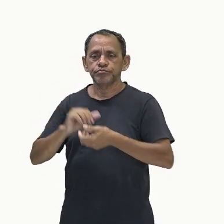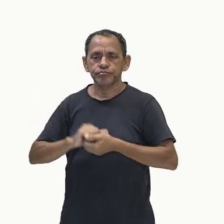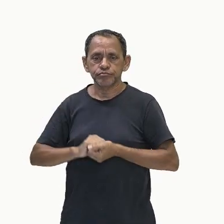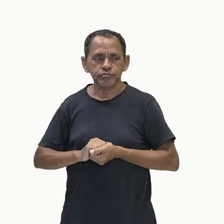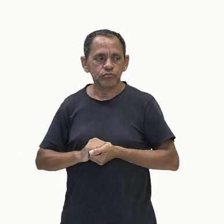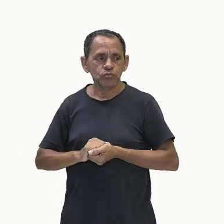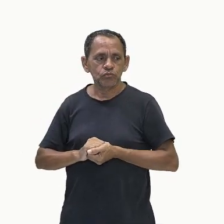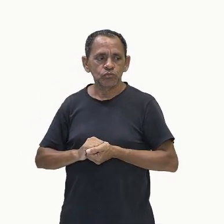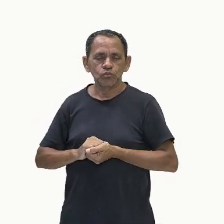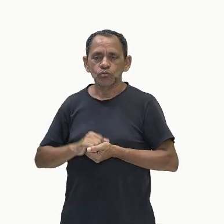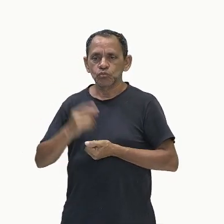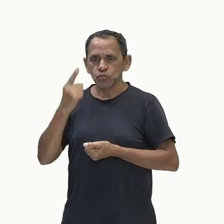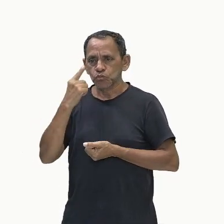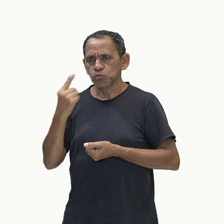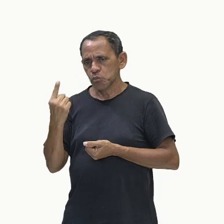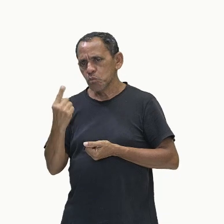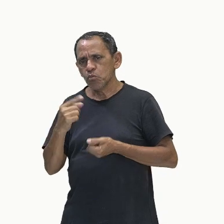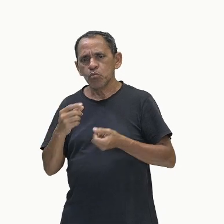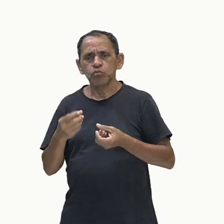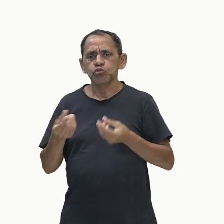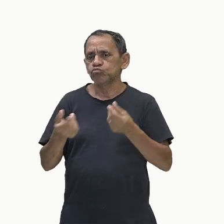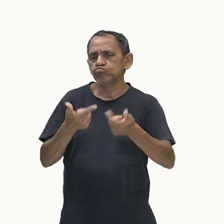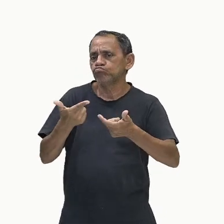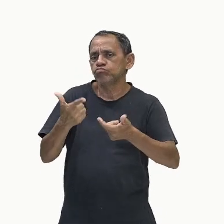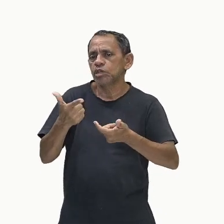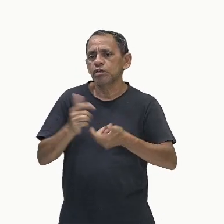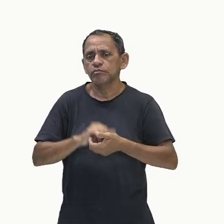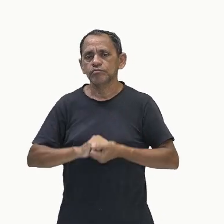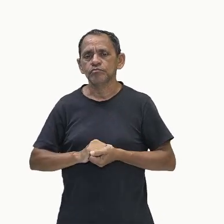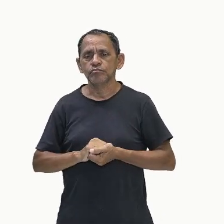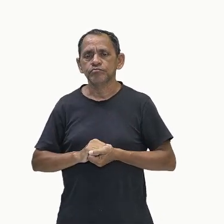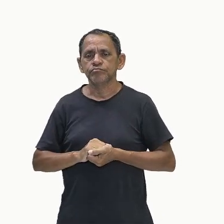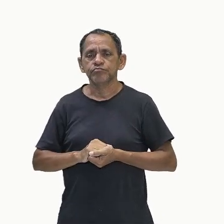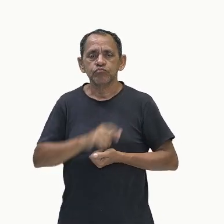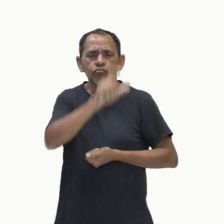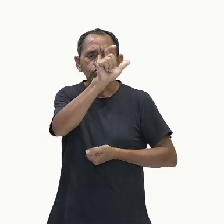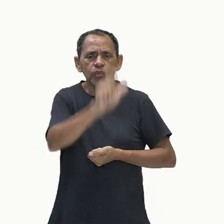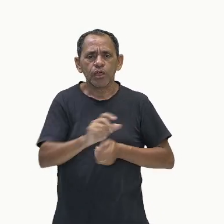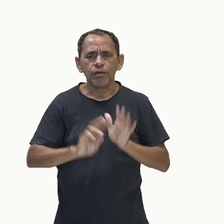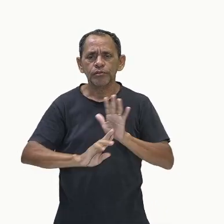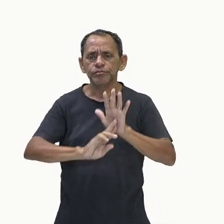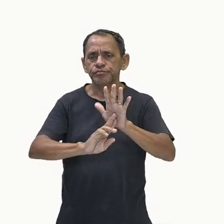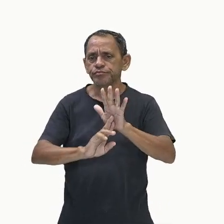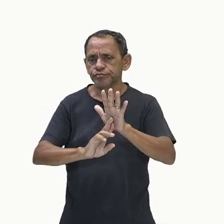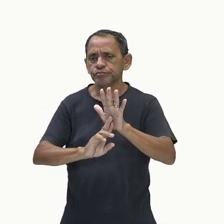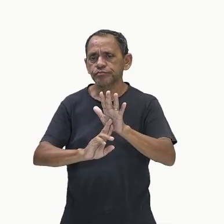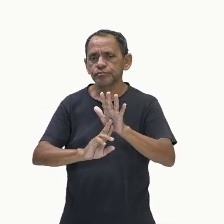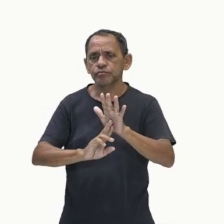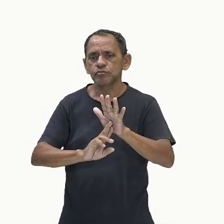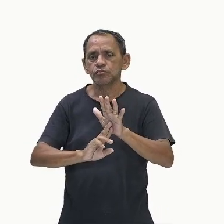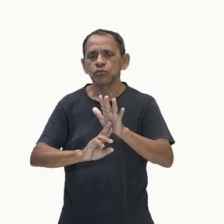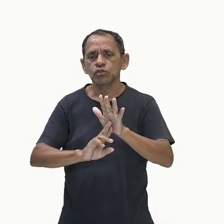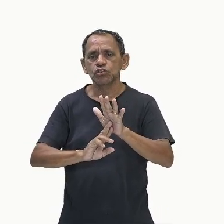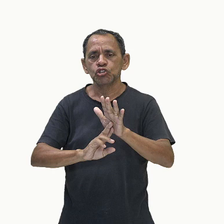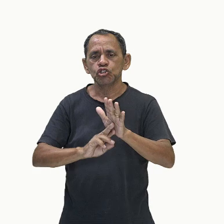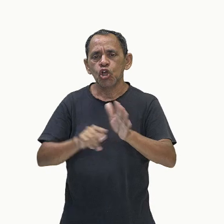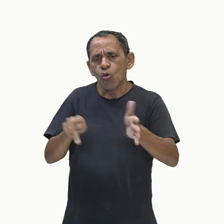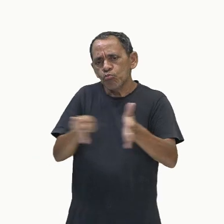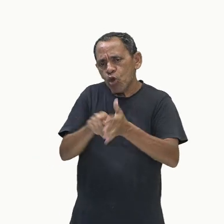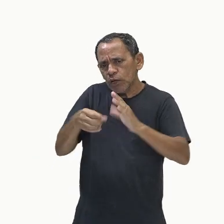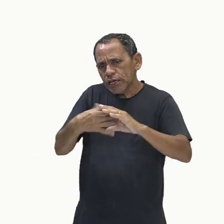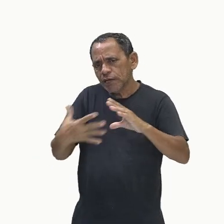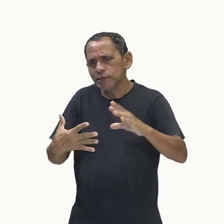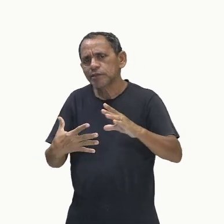daltônico. O indivíduo representado por uma condição de daltonismo,